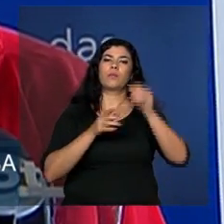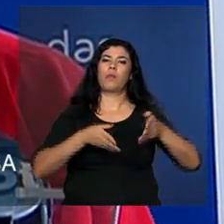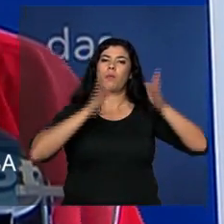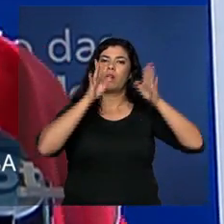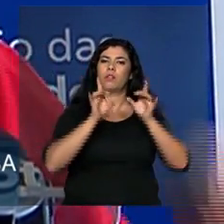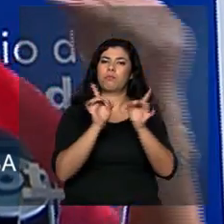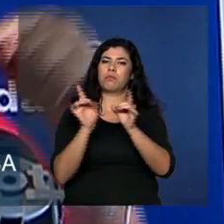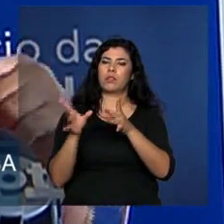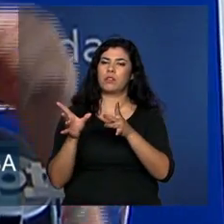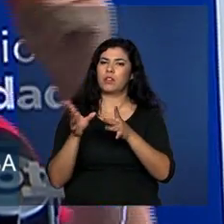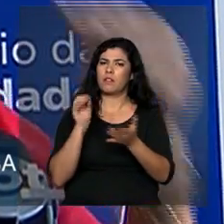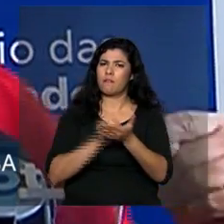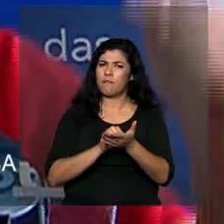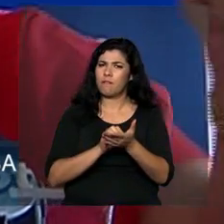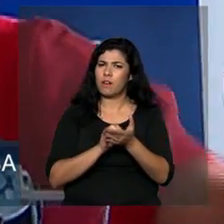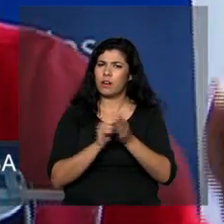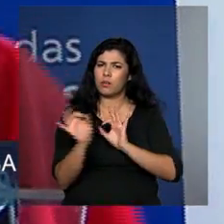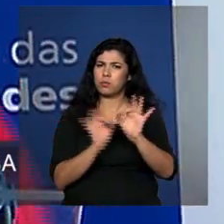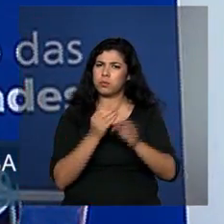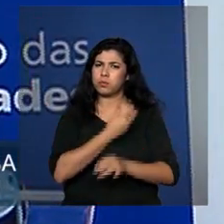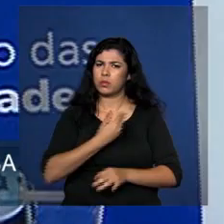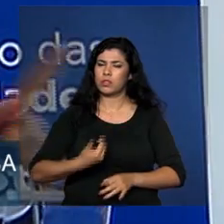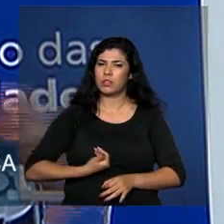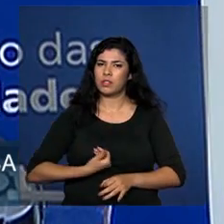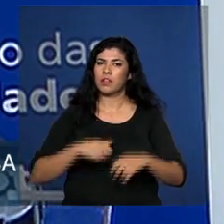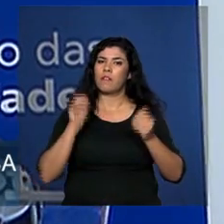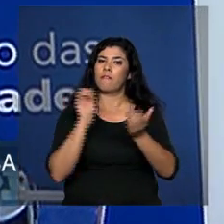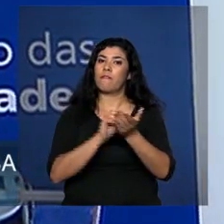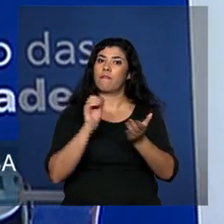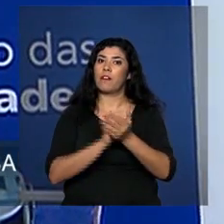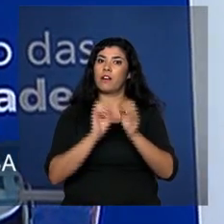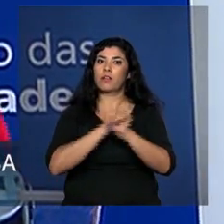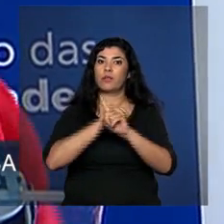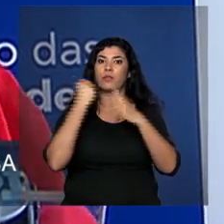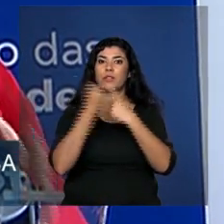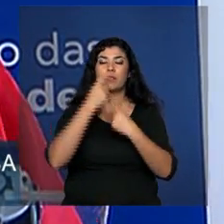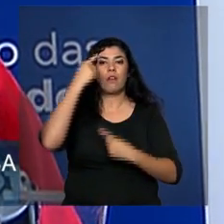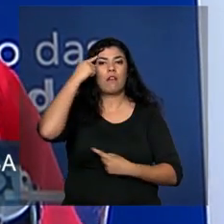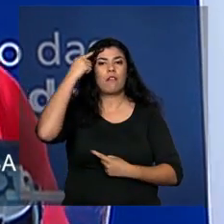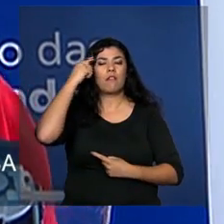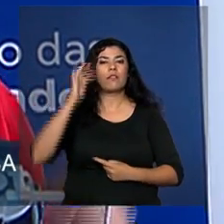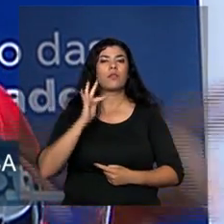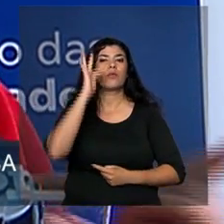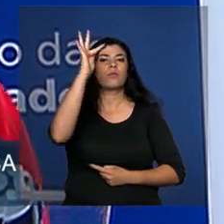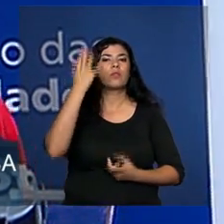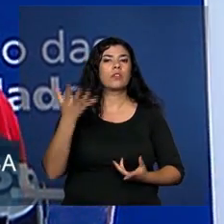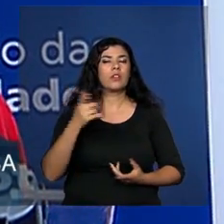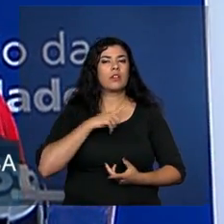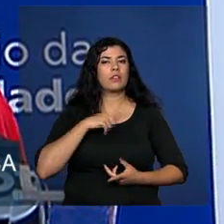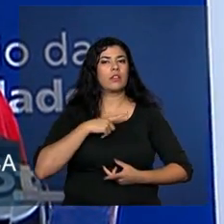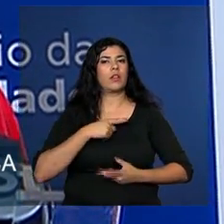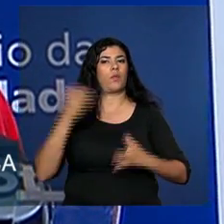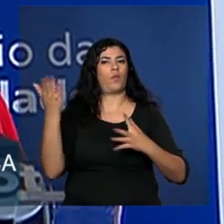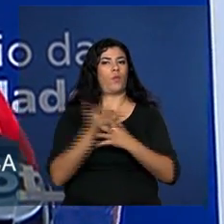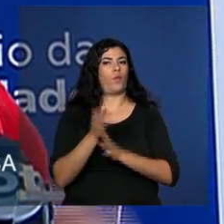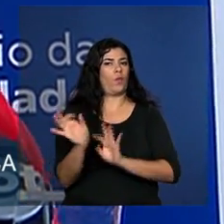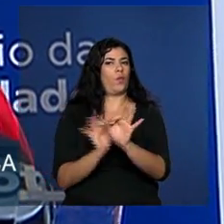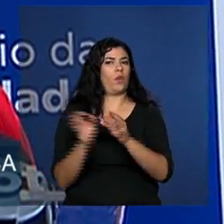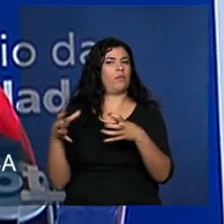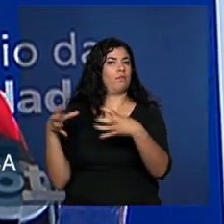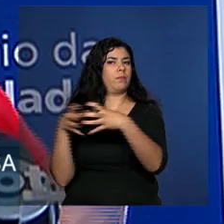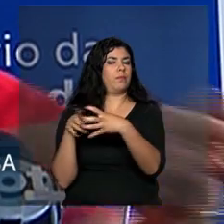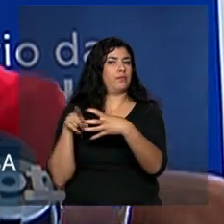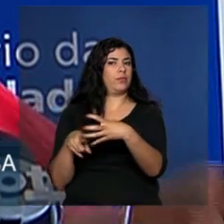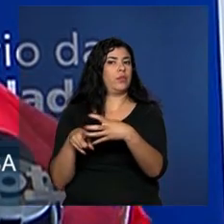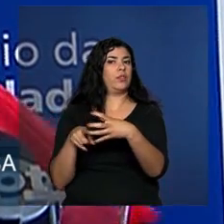de gestão. Reflete a situação da sociedade. Qual é a situação da sociedade? Existe o crime organizado. Então, o que